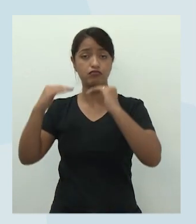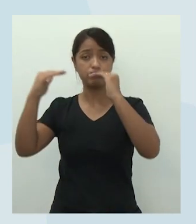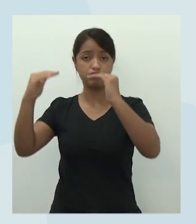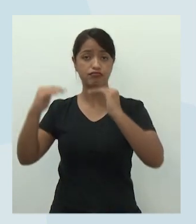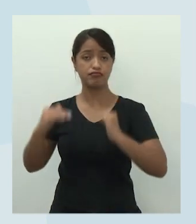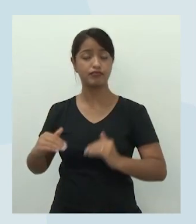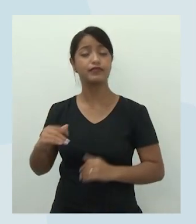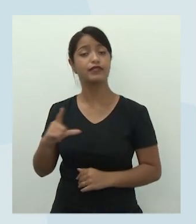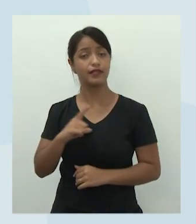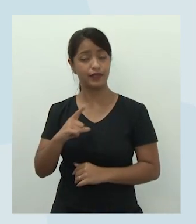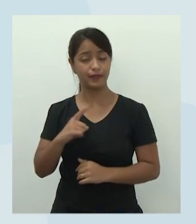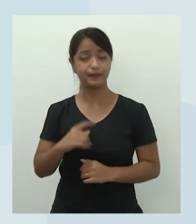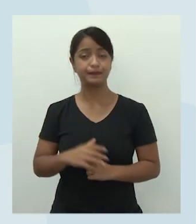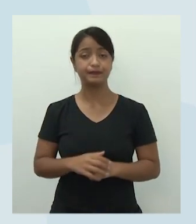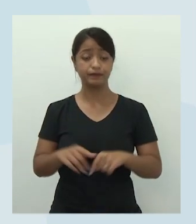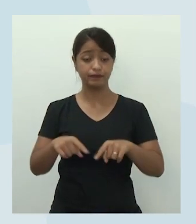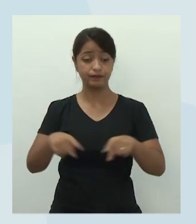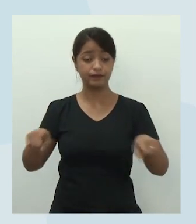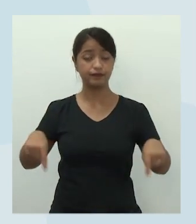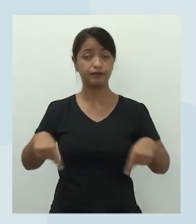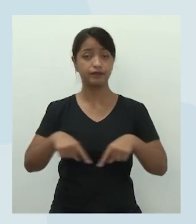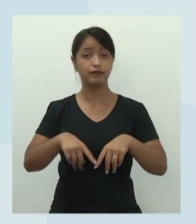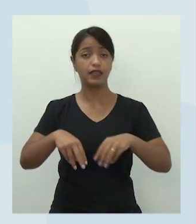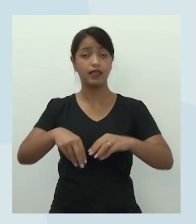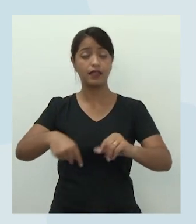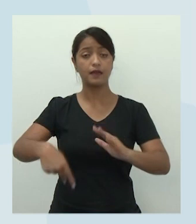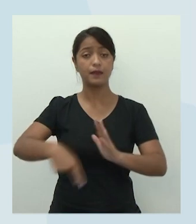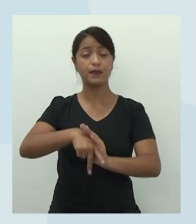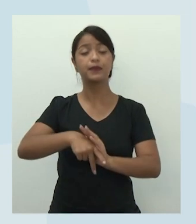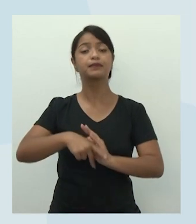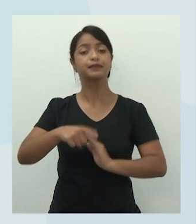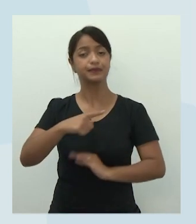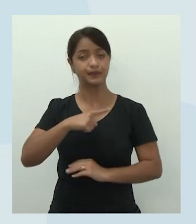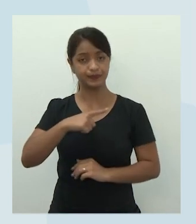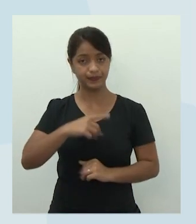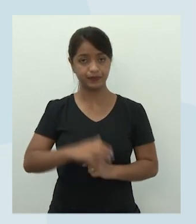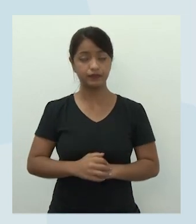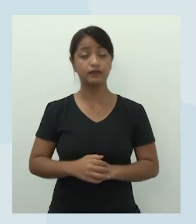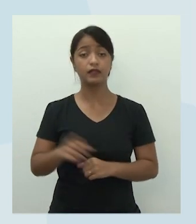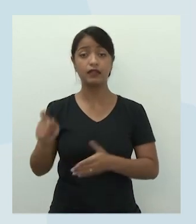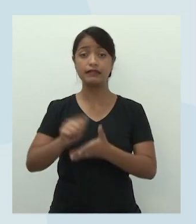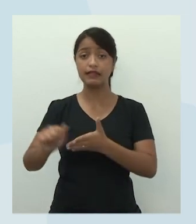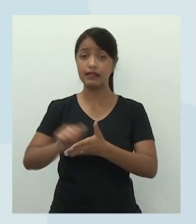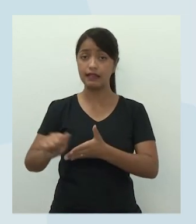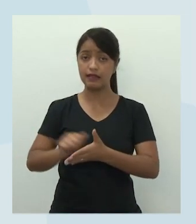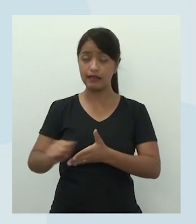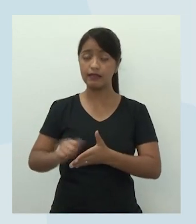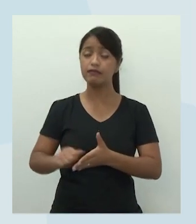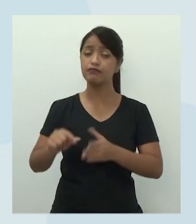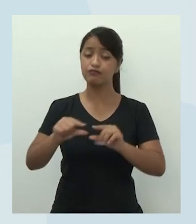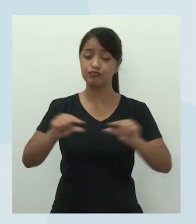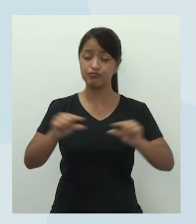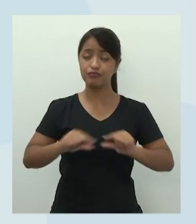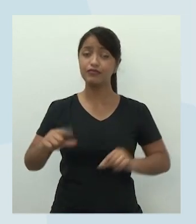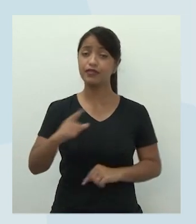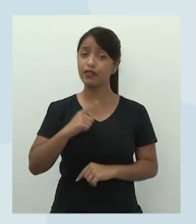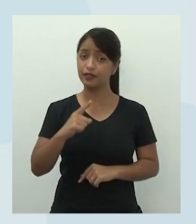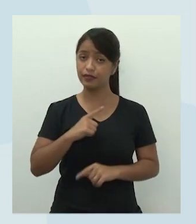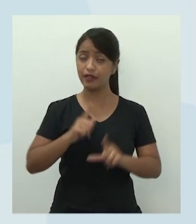próprios, território estabelecido, sistemas de escrita, por exemplo, são coisas que